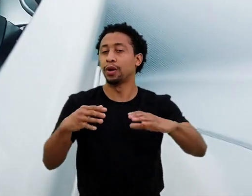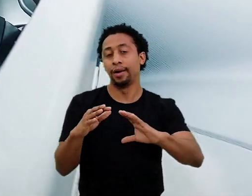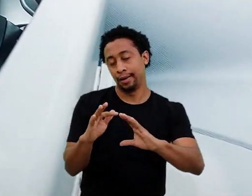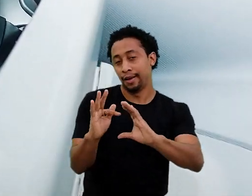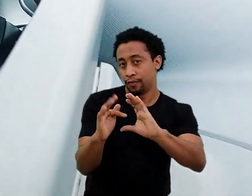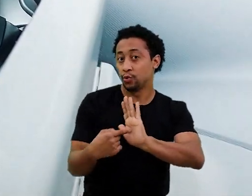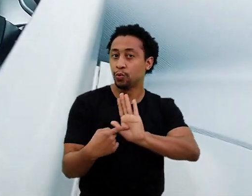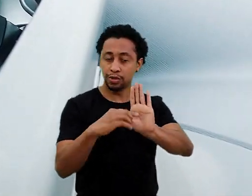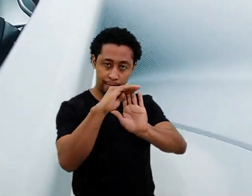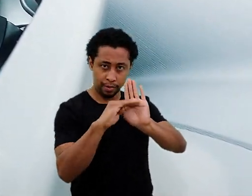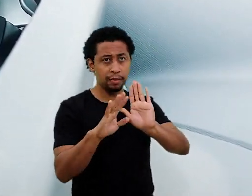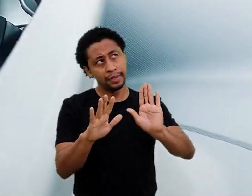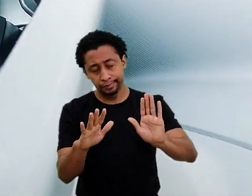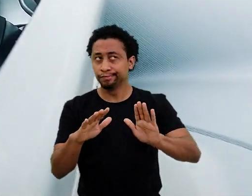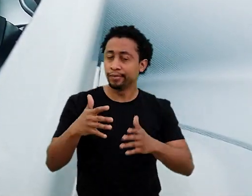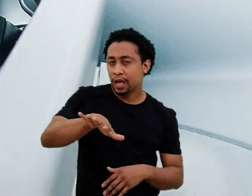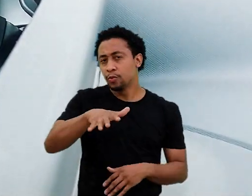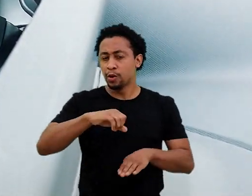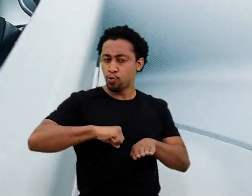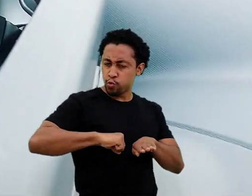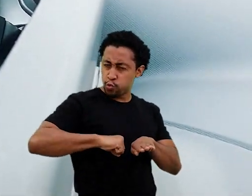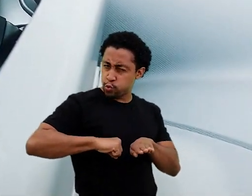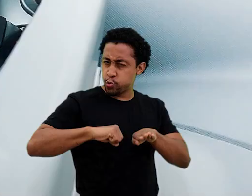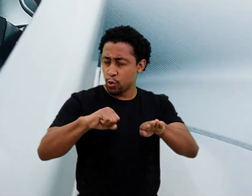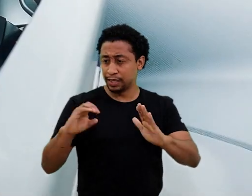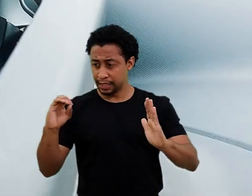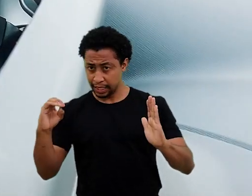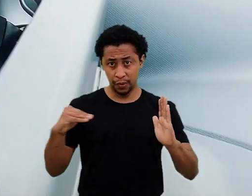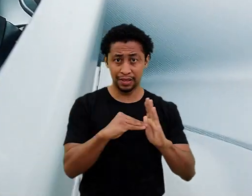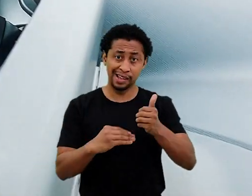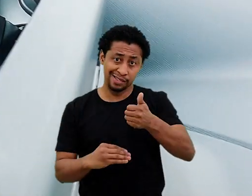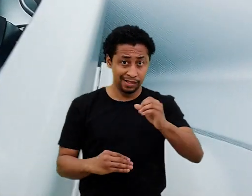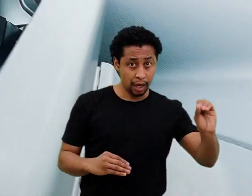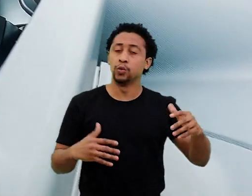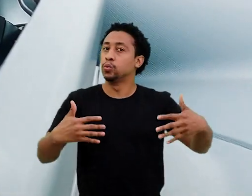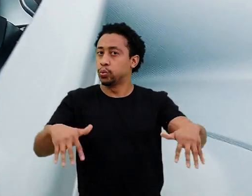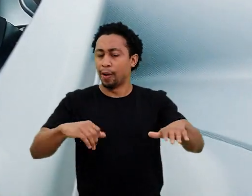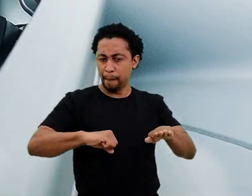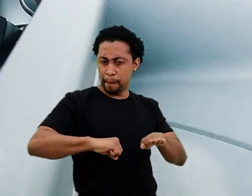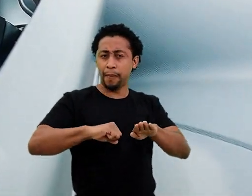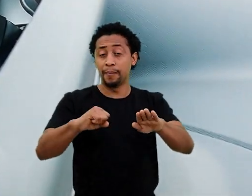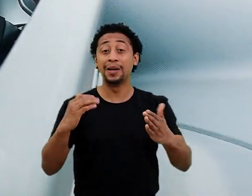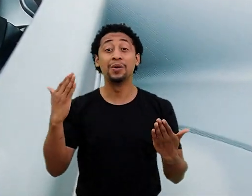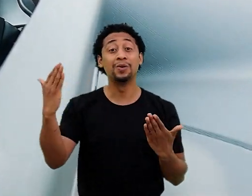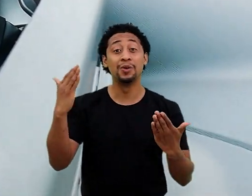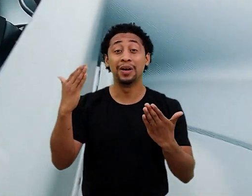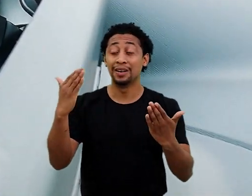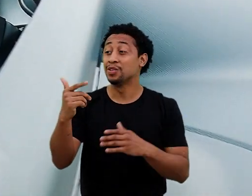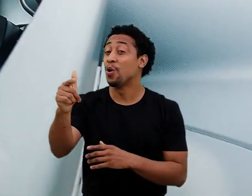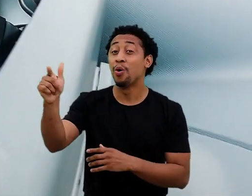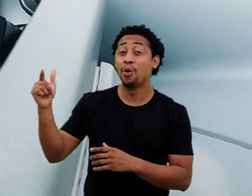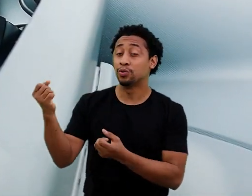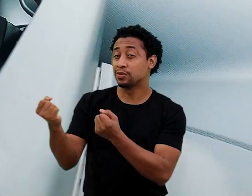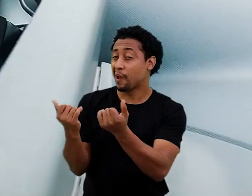de aclive, mas um tempo aproximado de aceleração desse carro, que dá um belo abismo aí em relação às referências